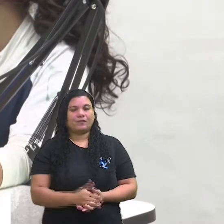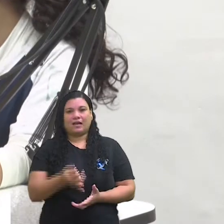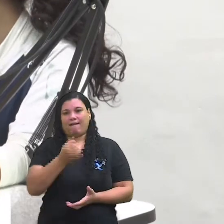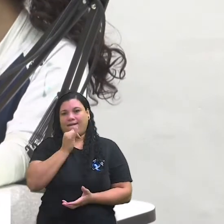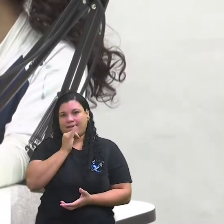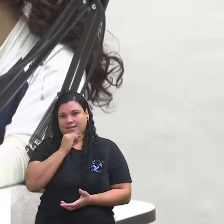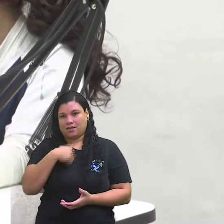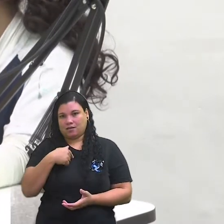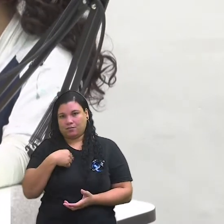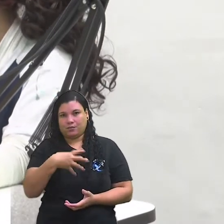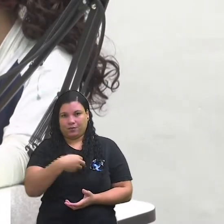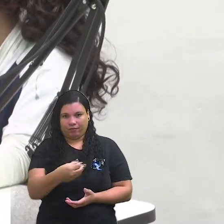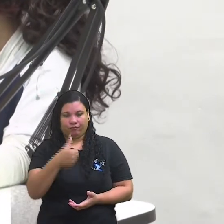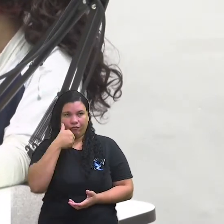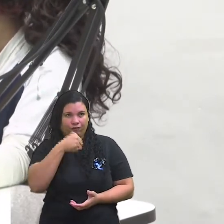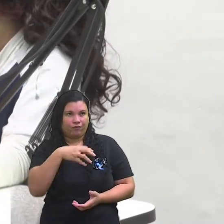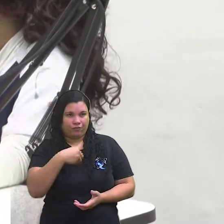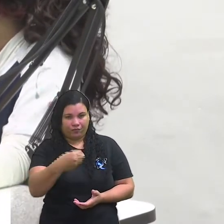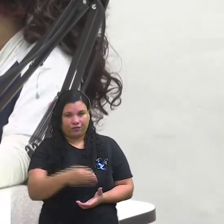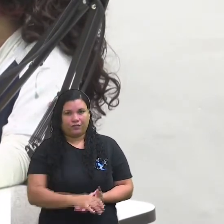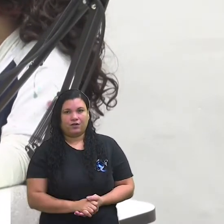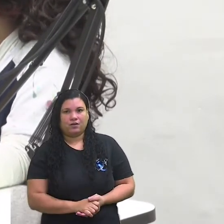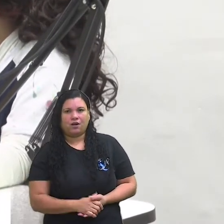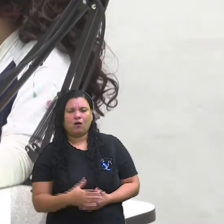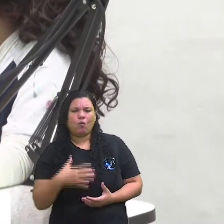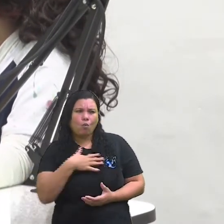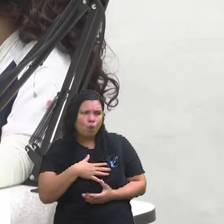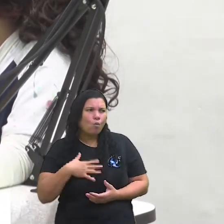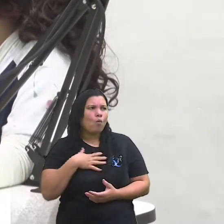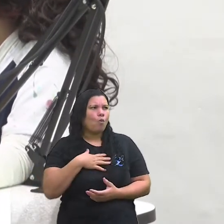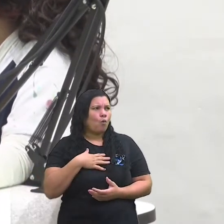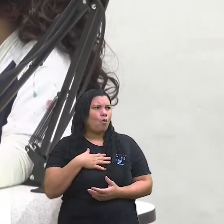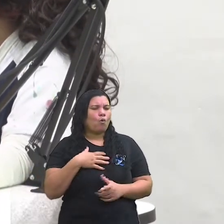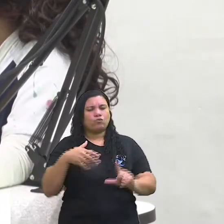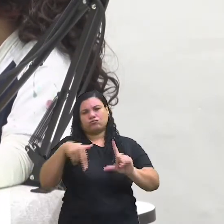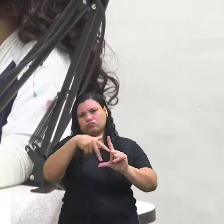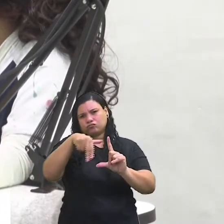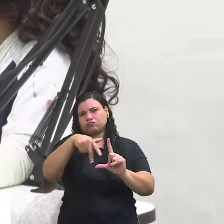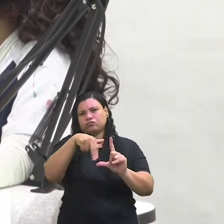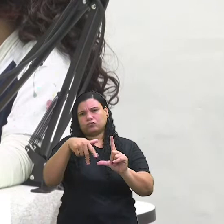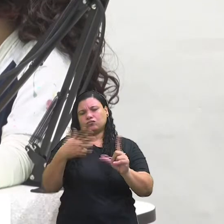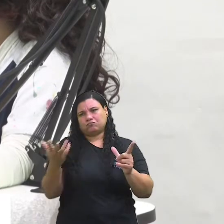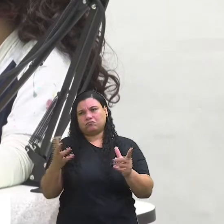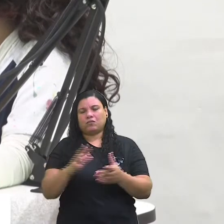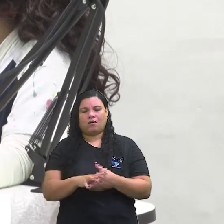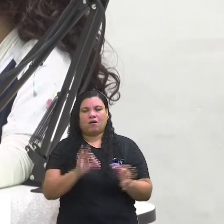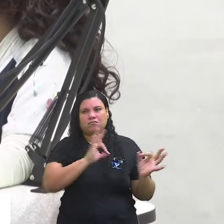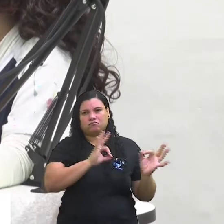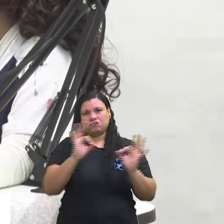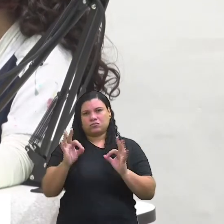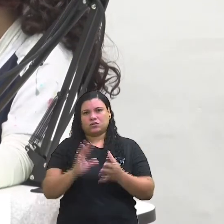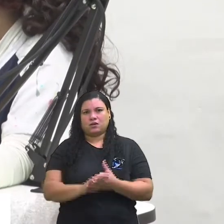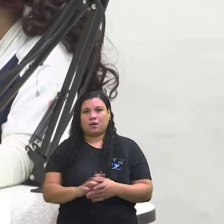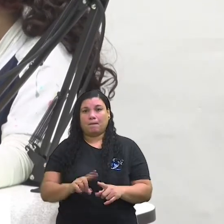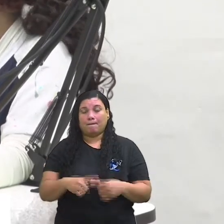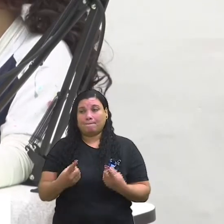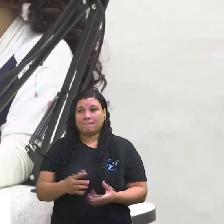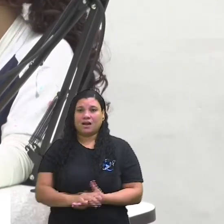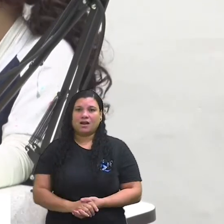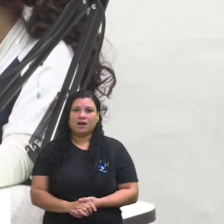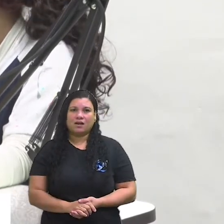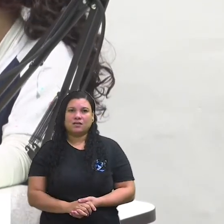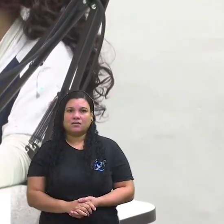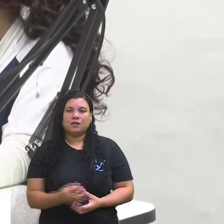Aí a gente senta, mesmo uma com raiva senta, aí daqui a pouquinho a gente já tá discutindo o que tá acontecendo dentro do dorama, e assim vai,